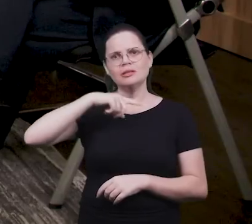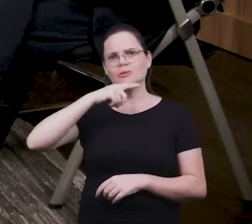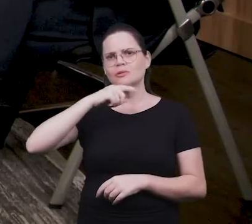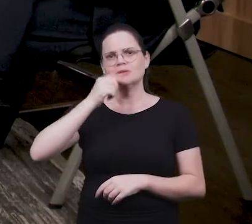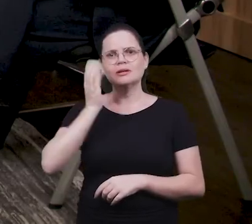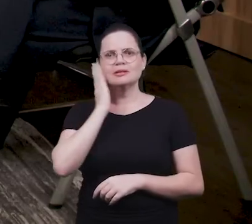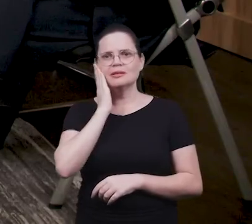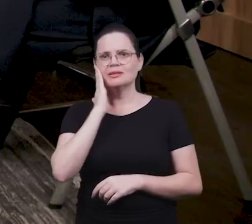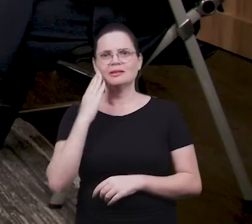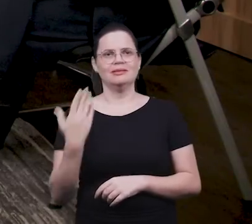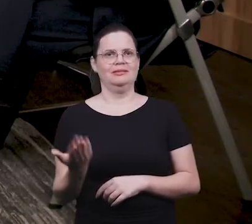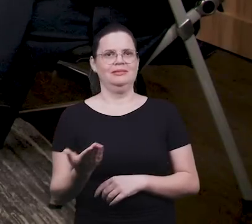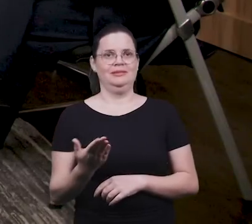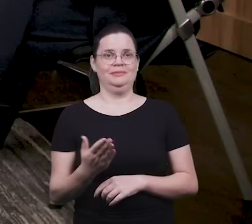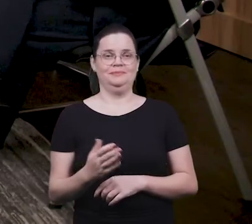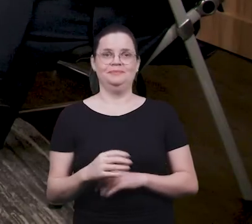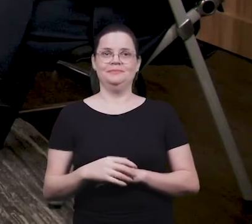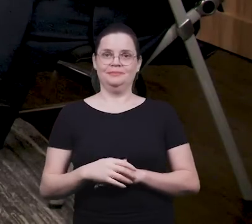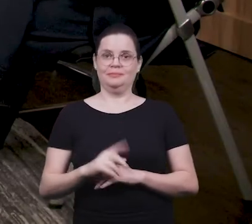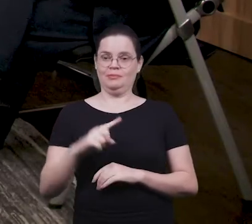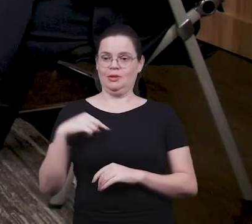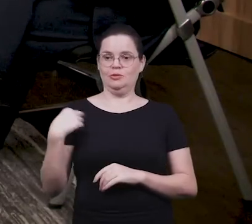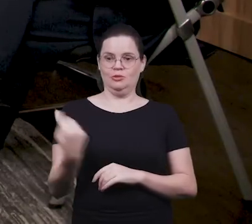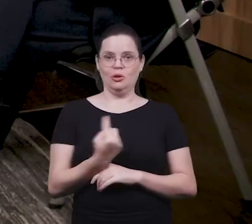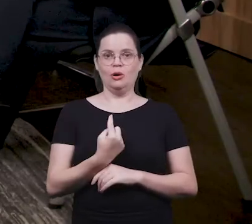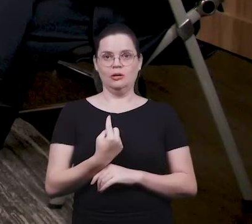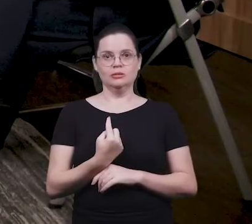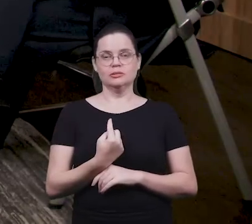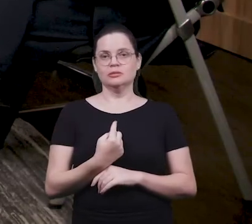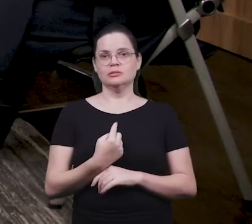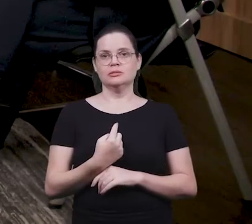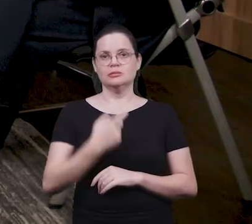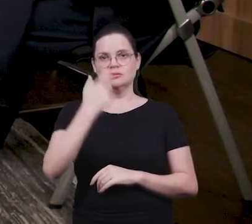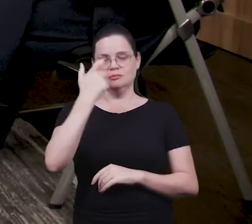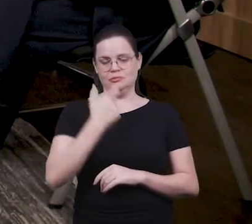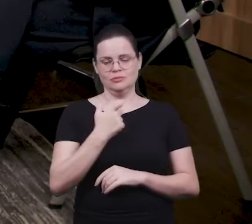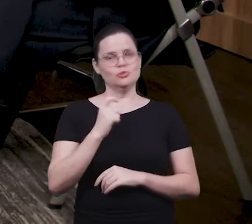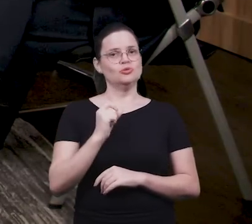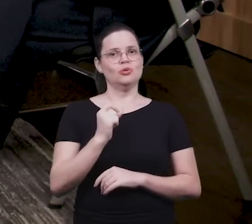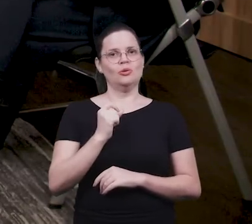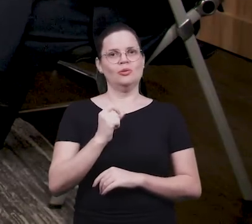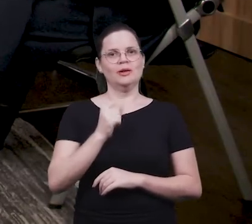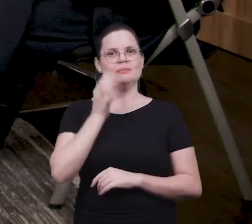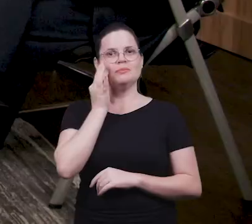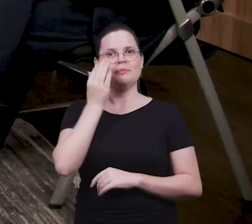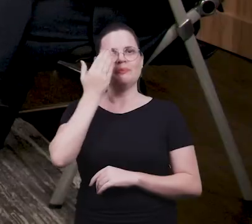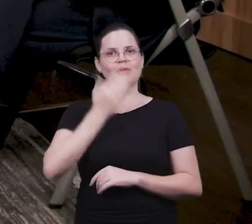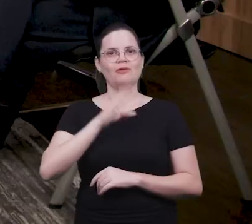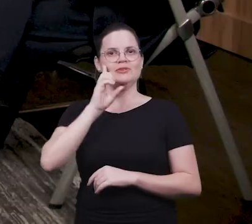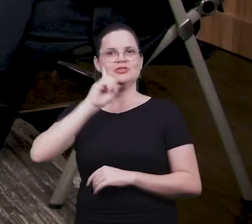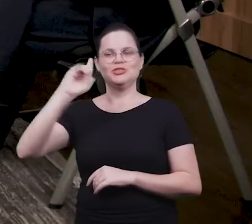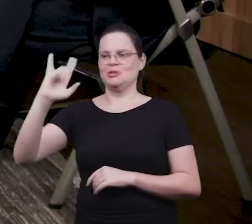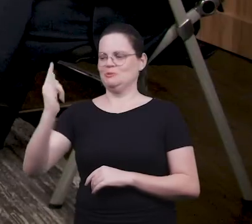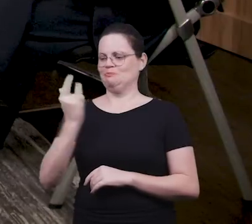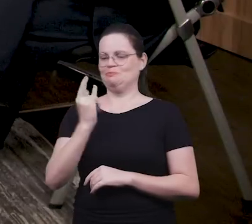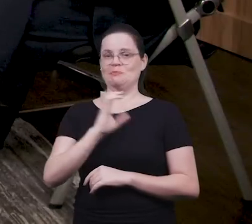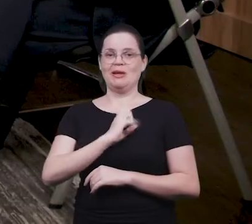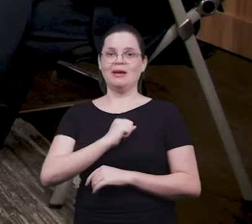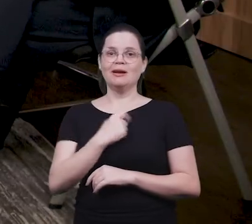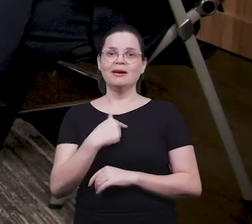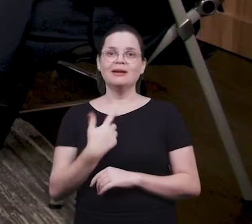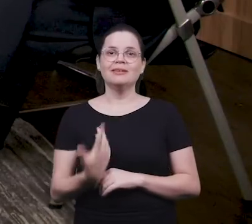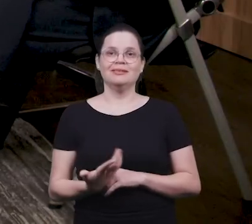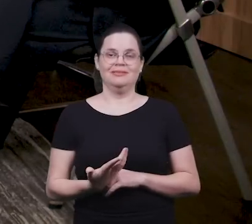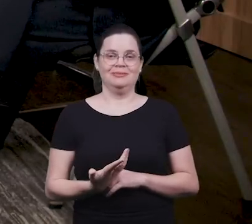objetos do amor de Deus. Mas voltando aqui para Sardes, então o que nós estamos vendo